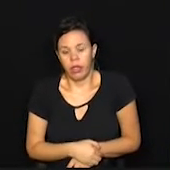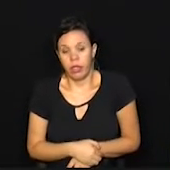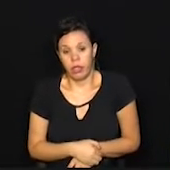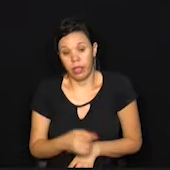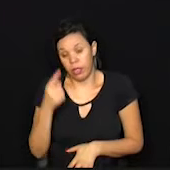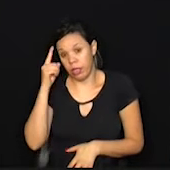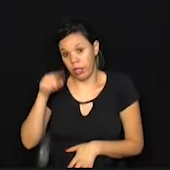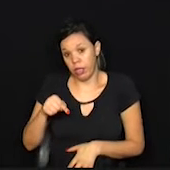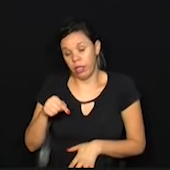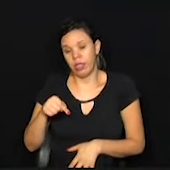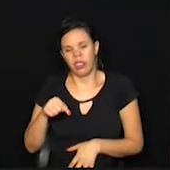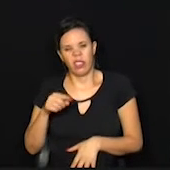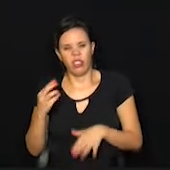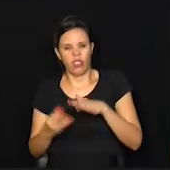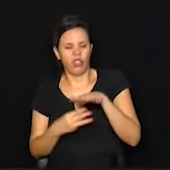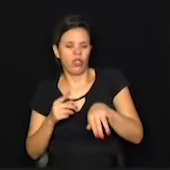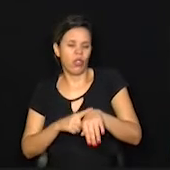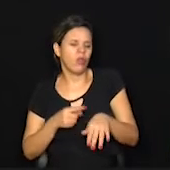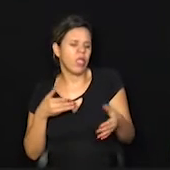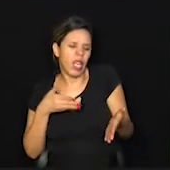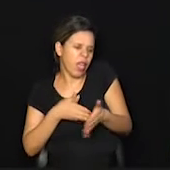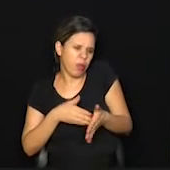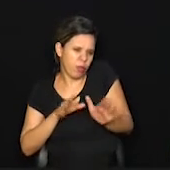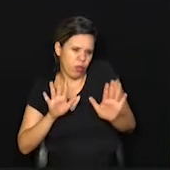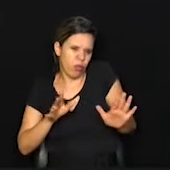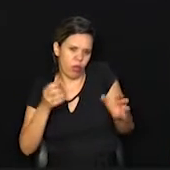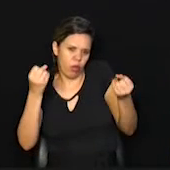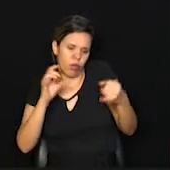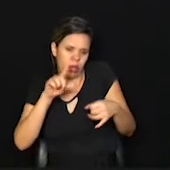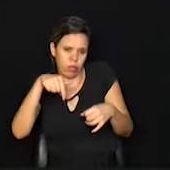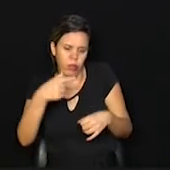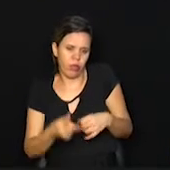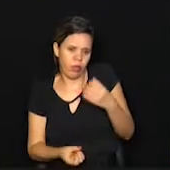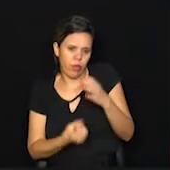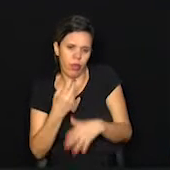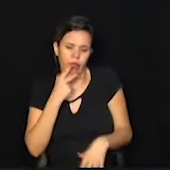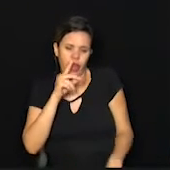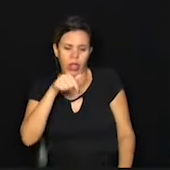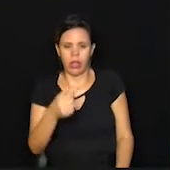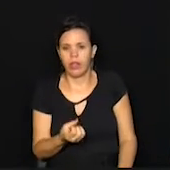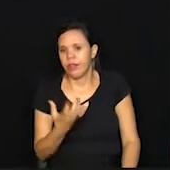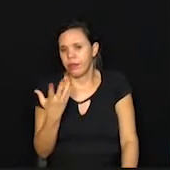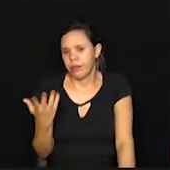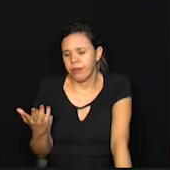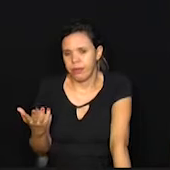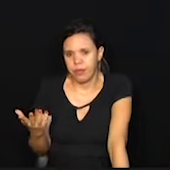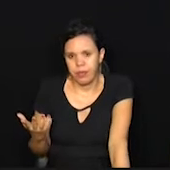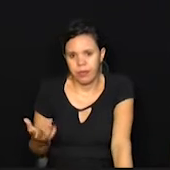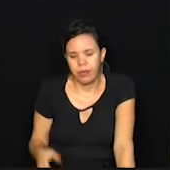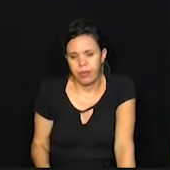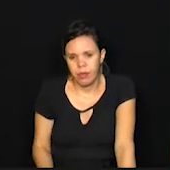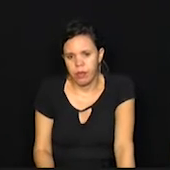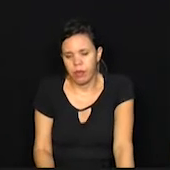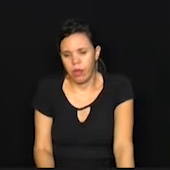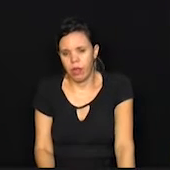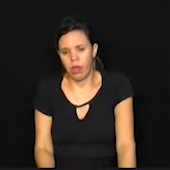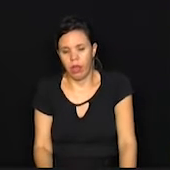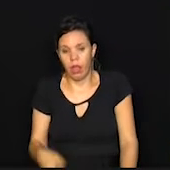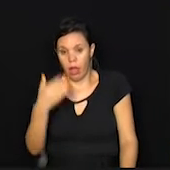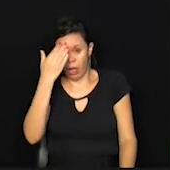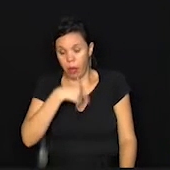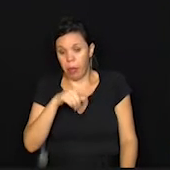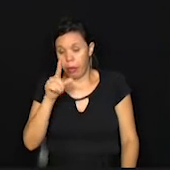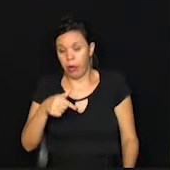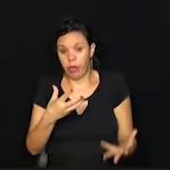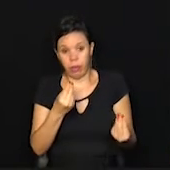ideia de que ia ser uma coisa passageira eu vou contar daqui a pouco o que acontece logo em seguida que é é uma prova disso